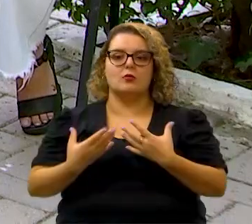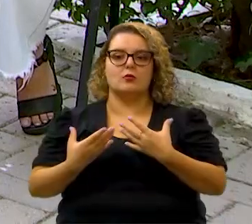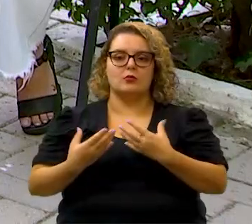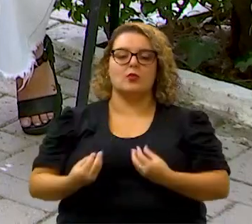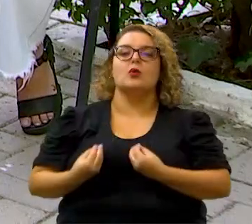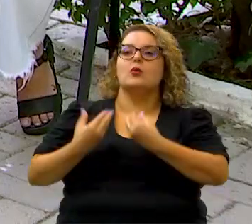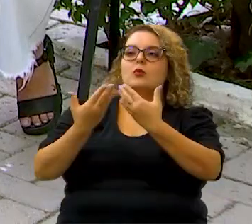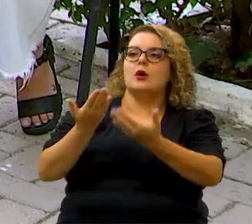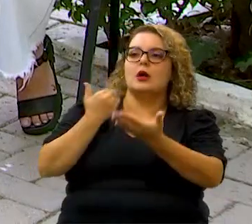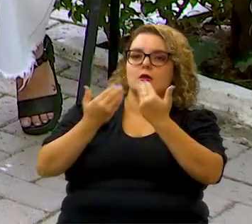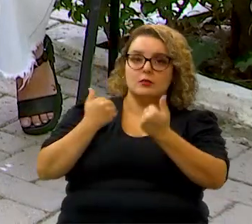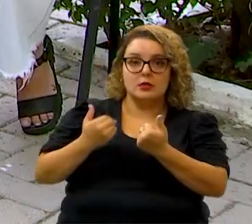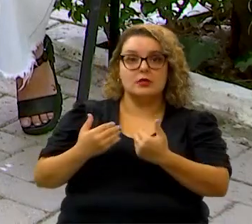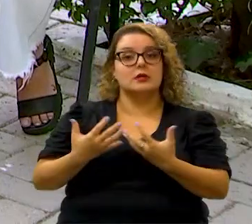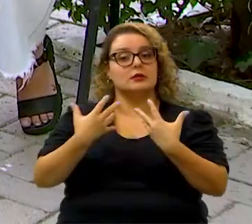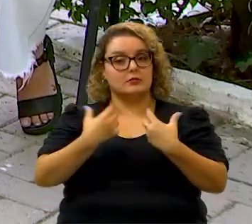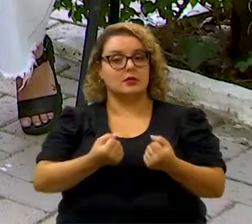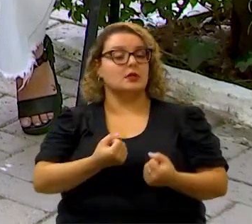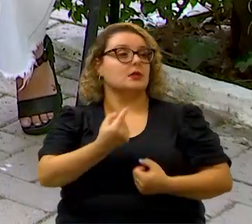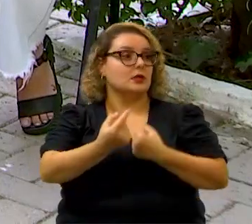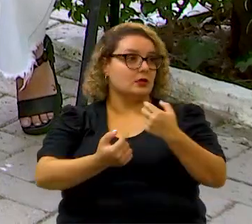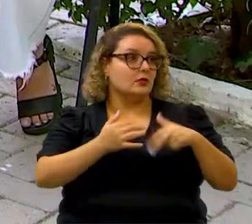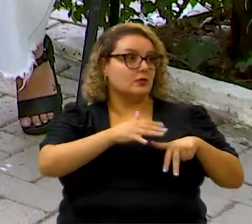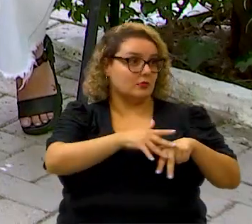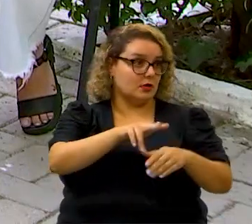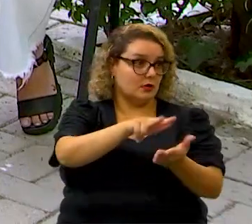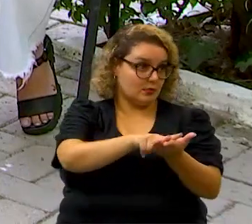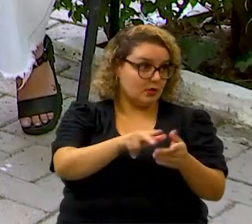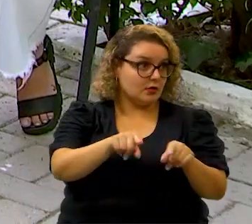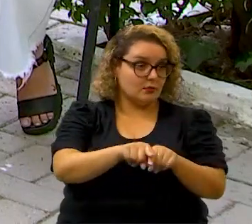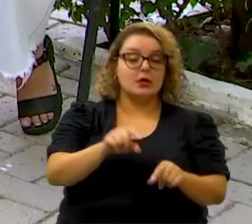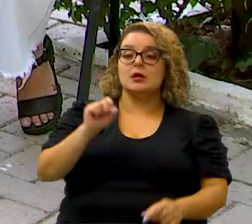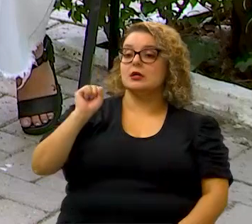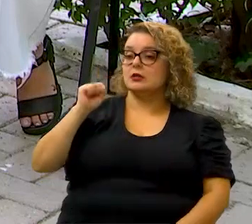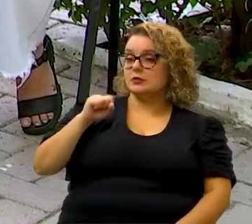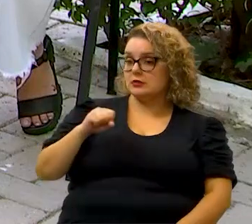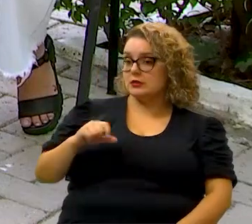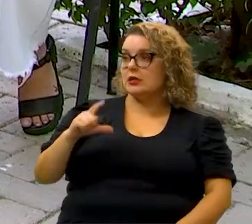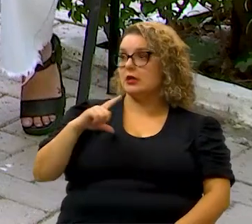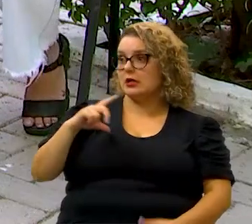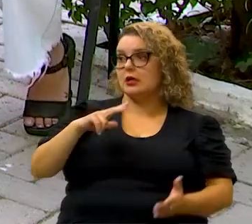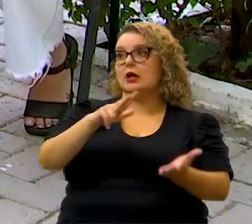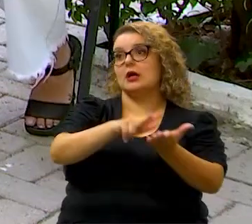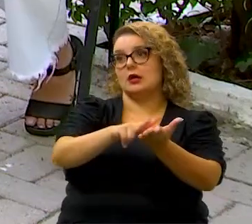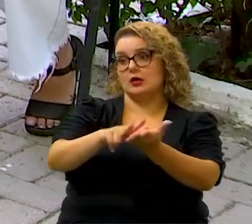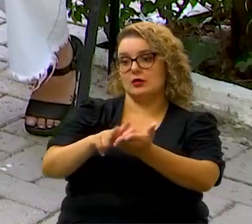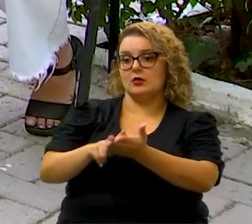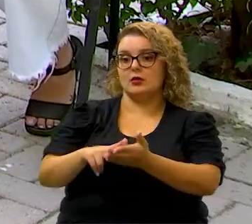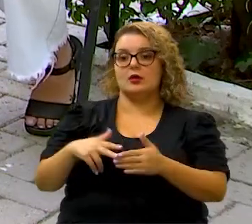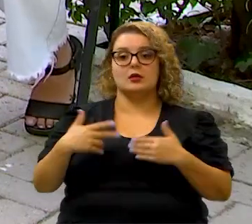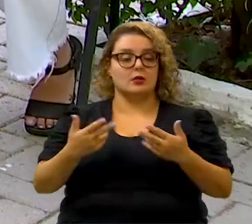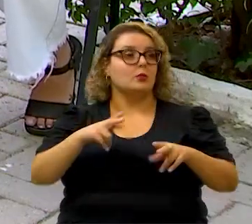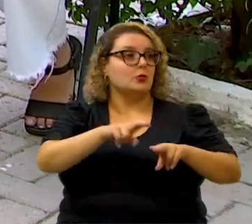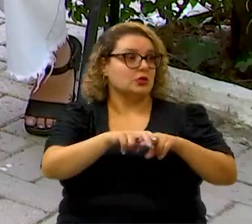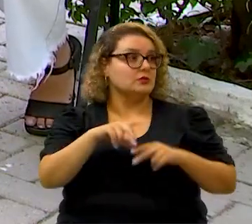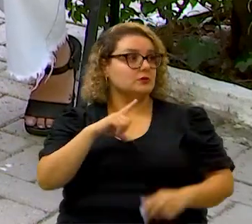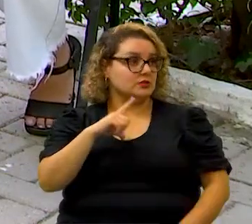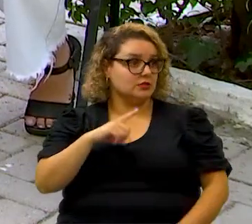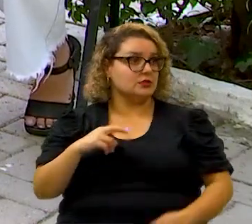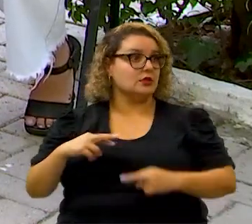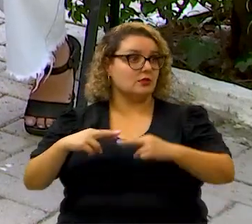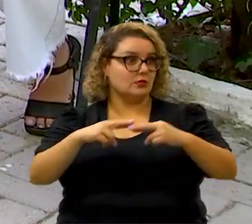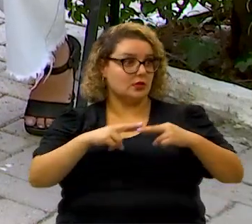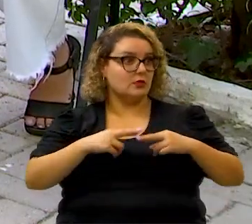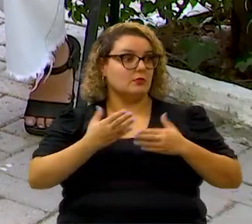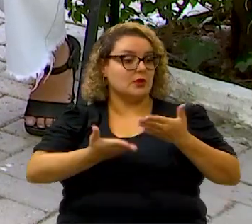boa oferta deles, né? E tem alguns pacientes que são acamados também. Sim, tem esses que são acamados. Então, por